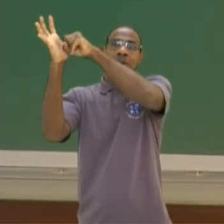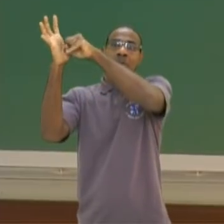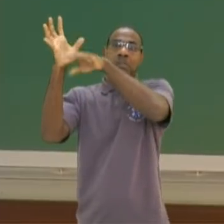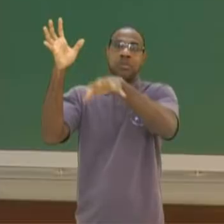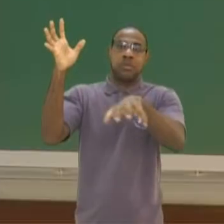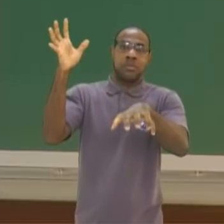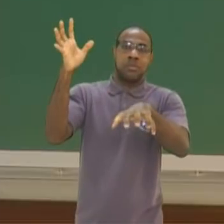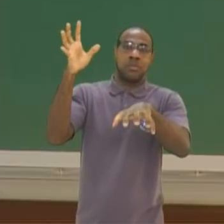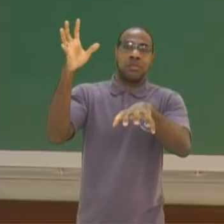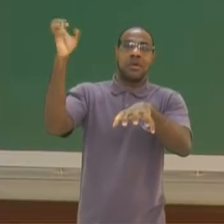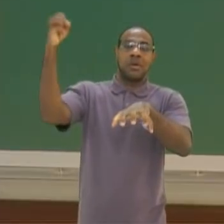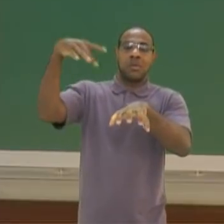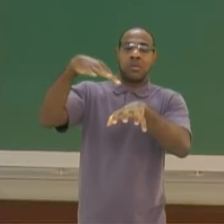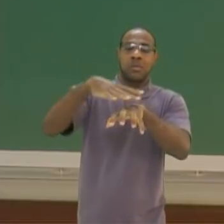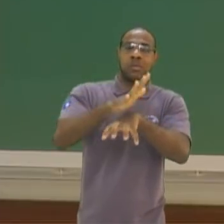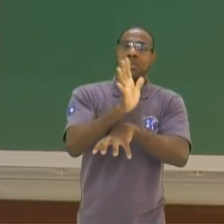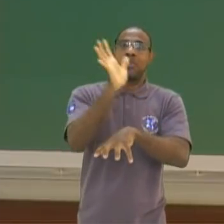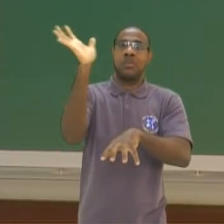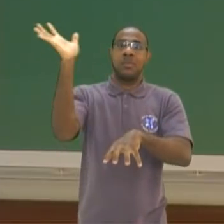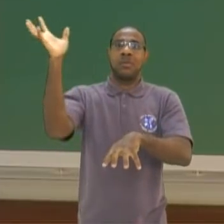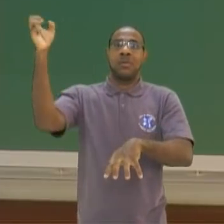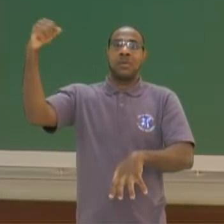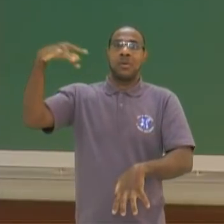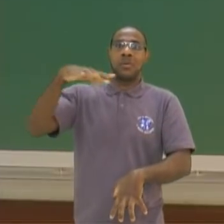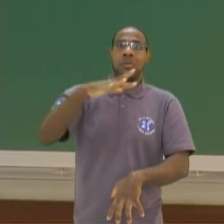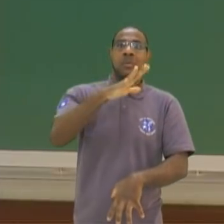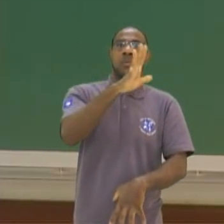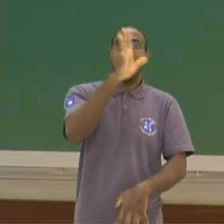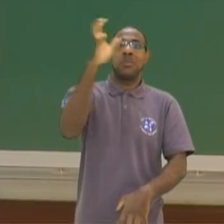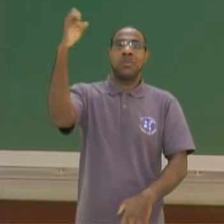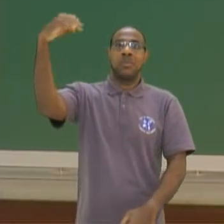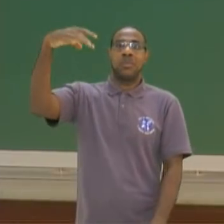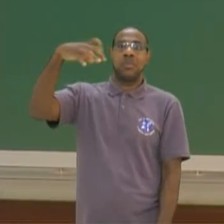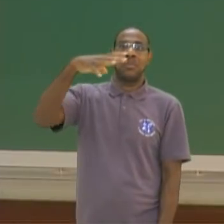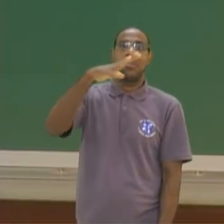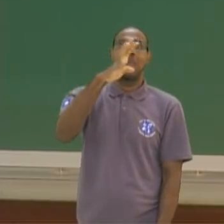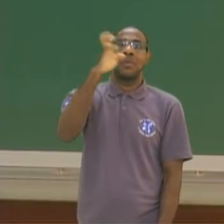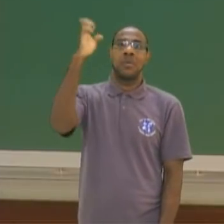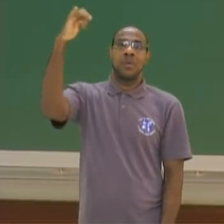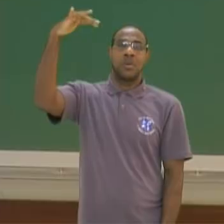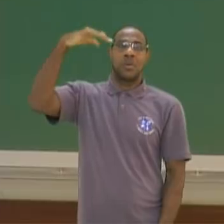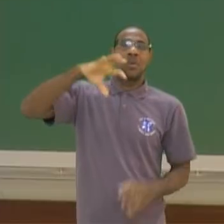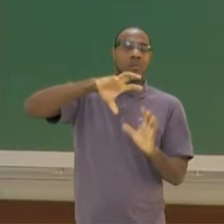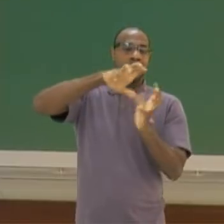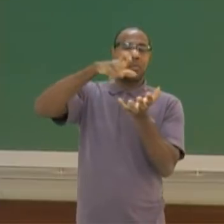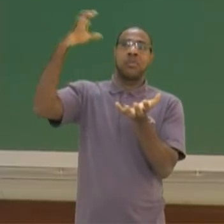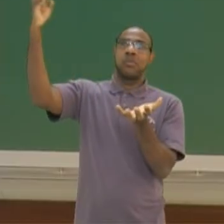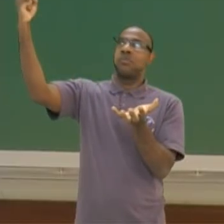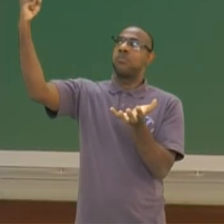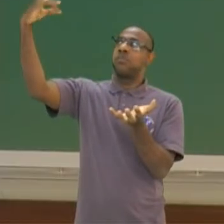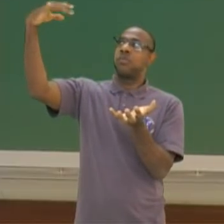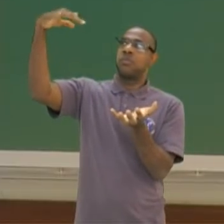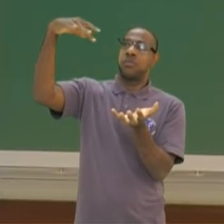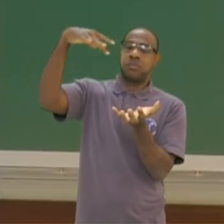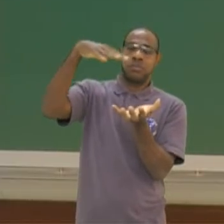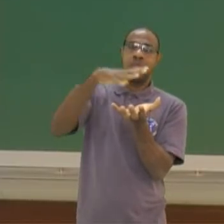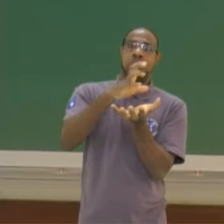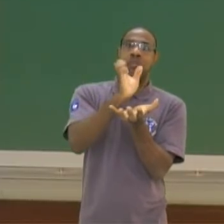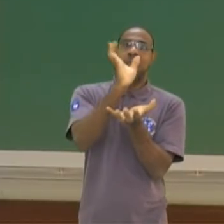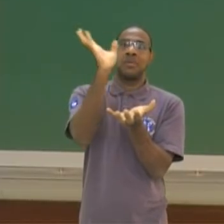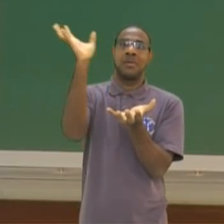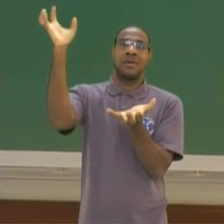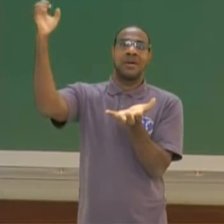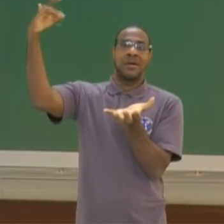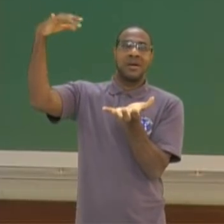novo, bate e volta. E ela fica viajando, batendo e voltando no solo. Então olha lá, a linha azul é a